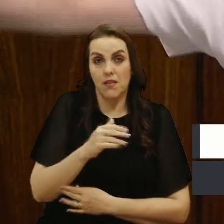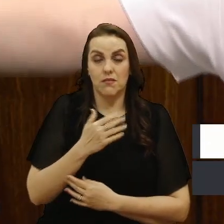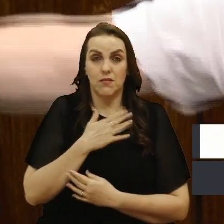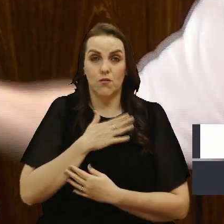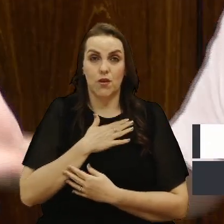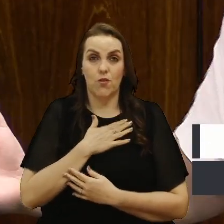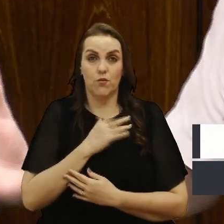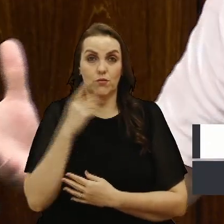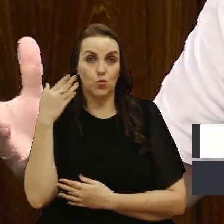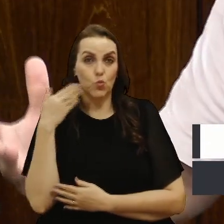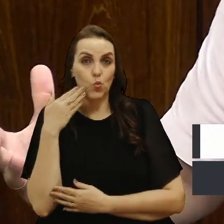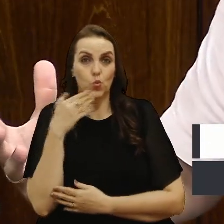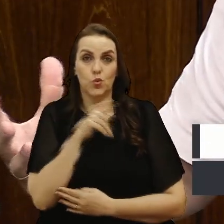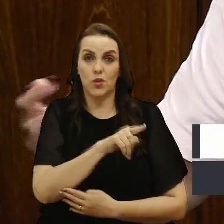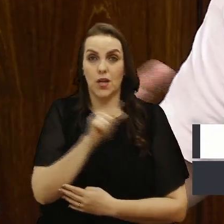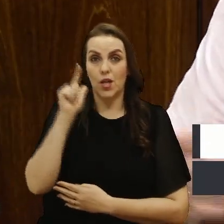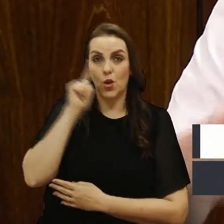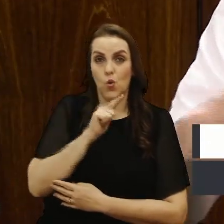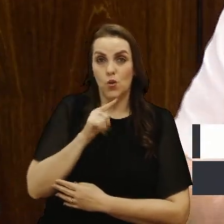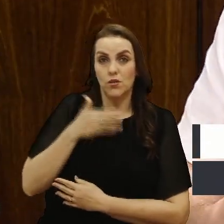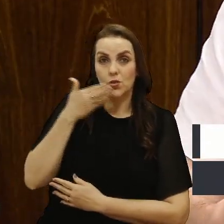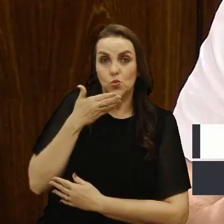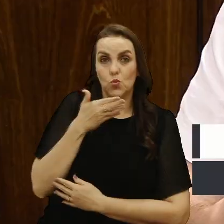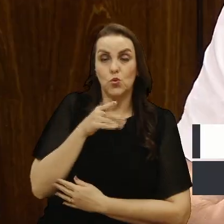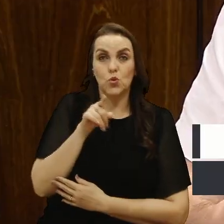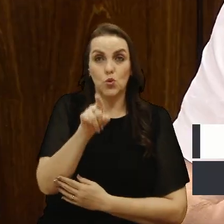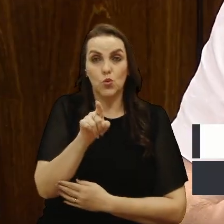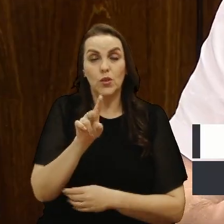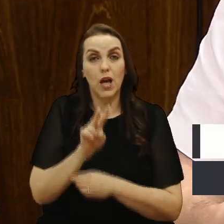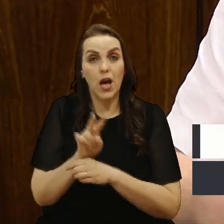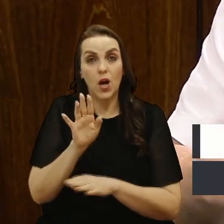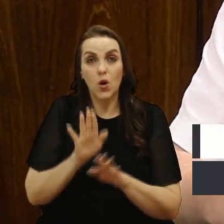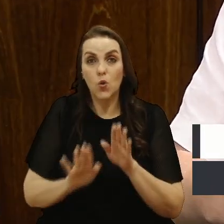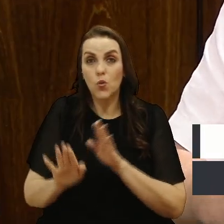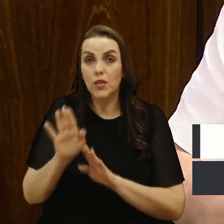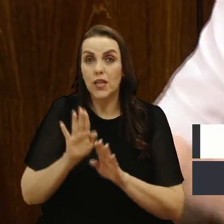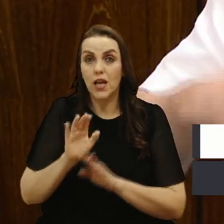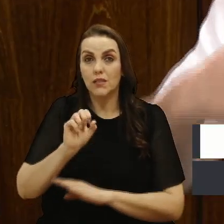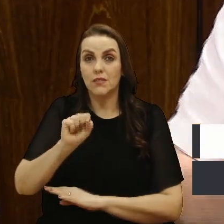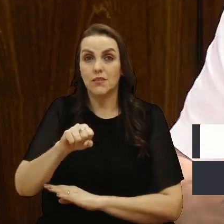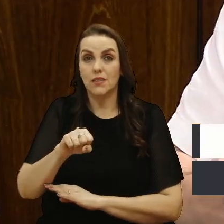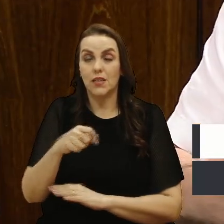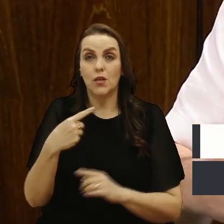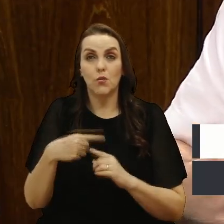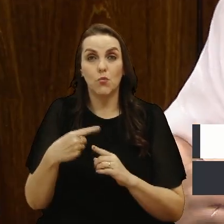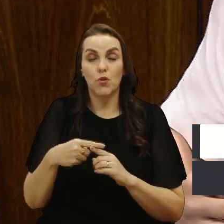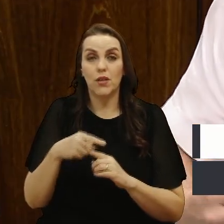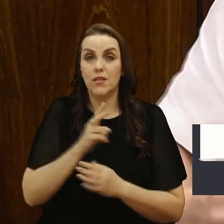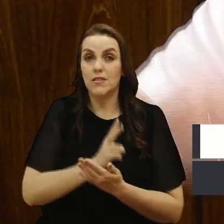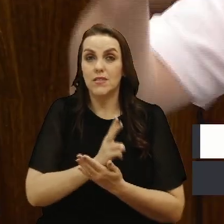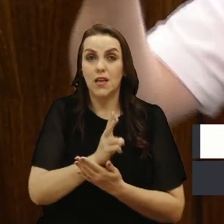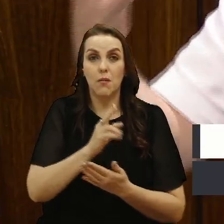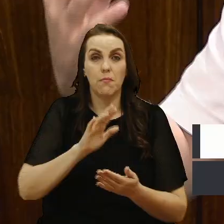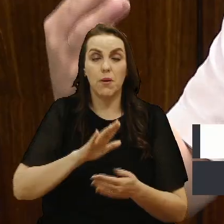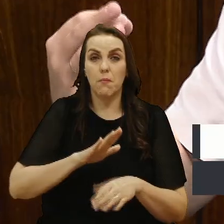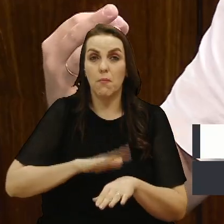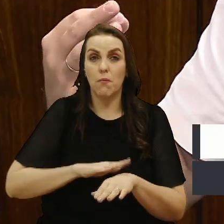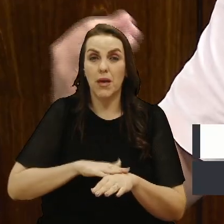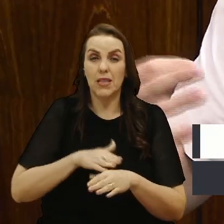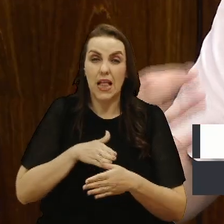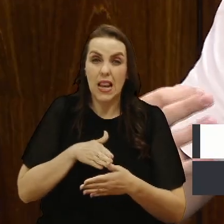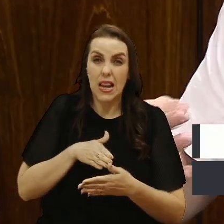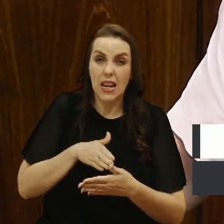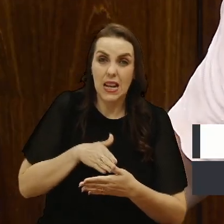faria o discurso o vereador Lucas Carenhato, o senhor tem que tomar cuidado, porque senão a gente fica em toda oportunidade, no limite do